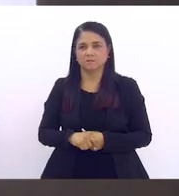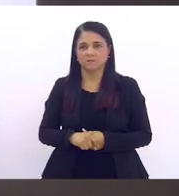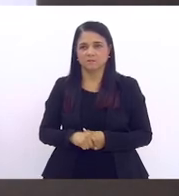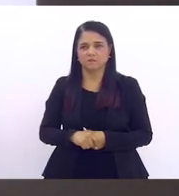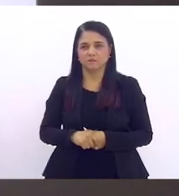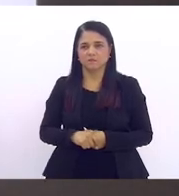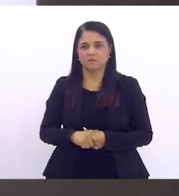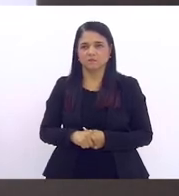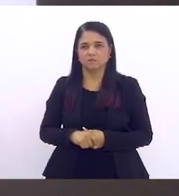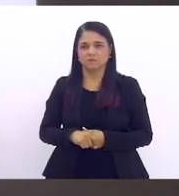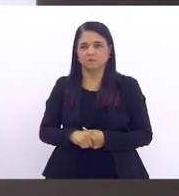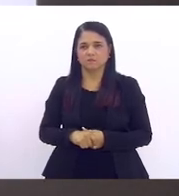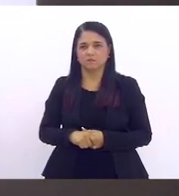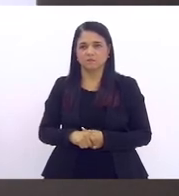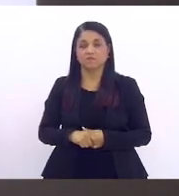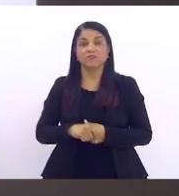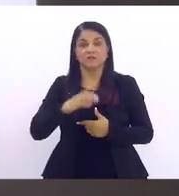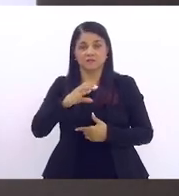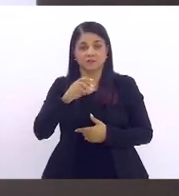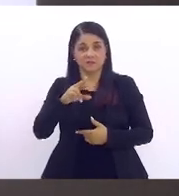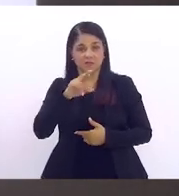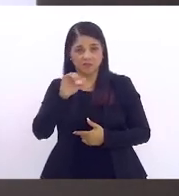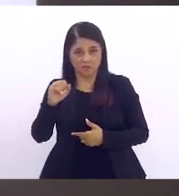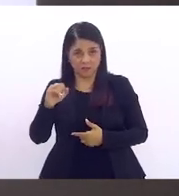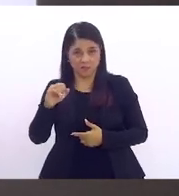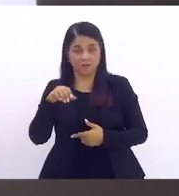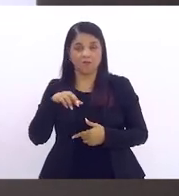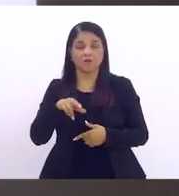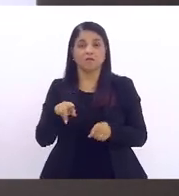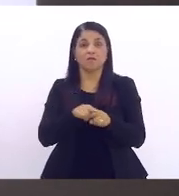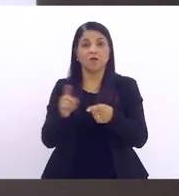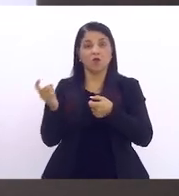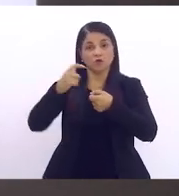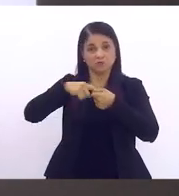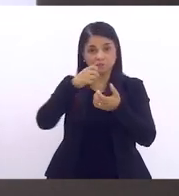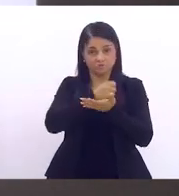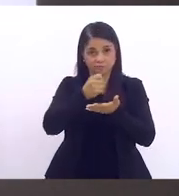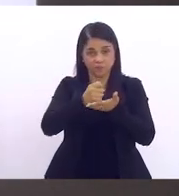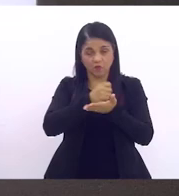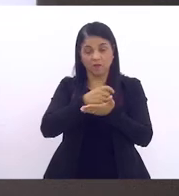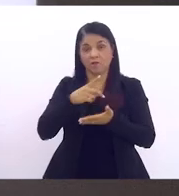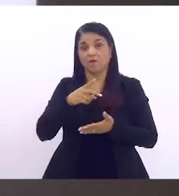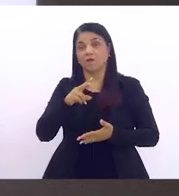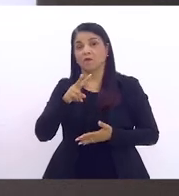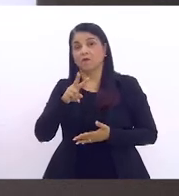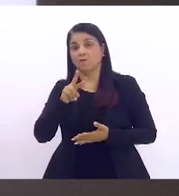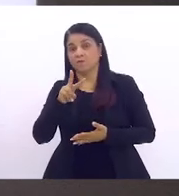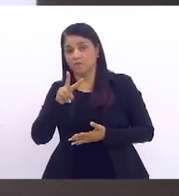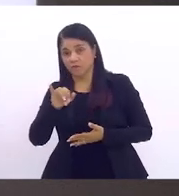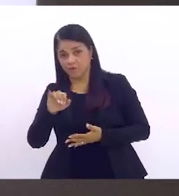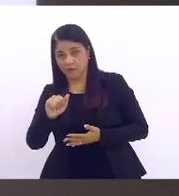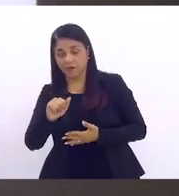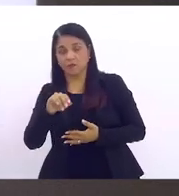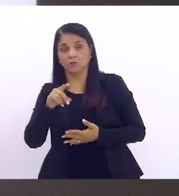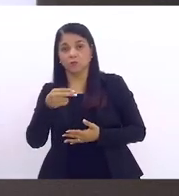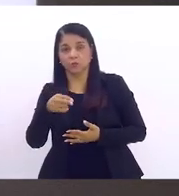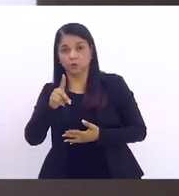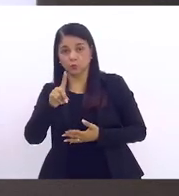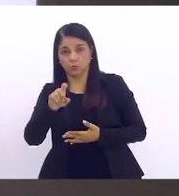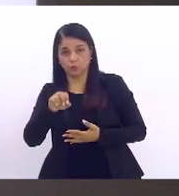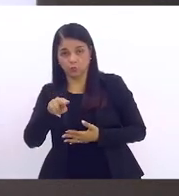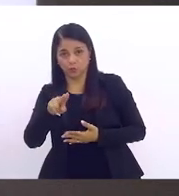executada a CCR Rio SP concessionária que administra a Via Dutra entre Seropédica no Rio de Janeiro a São